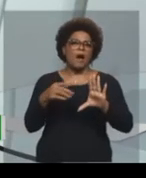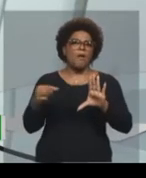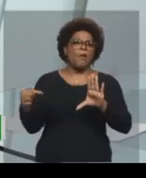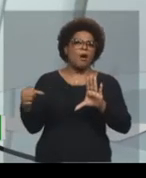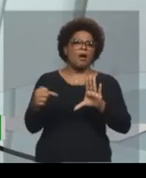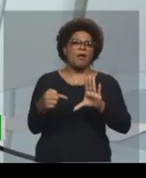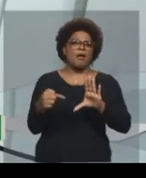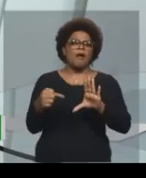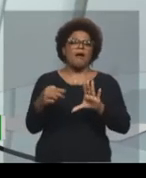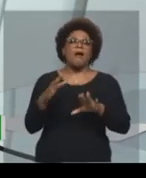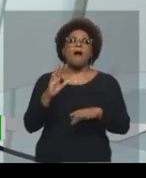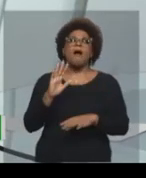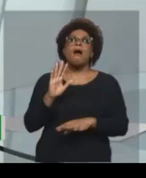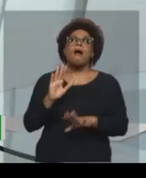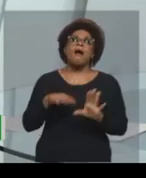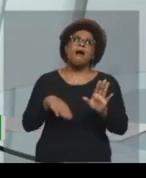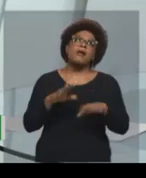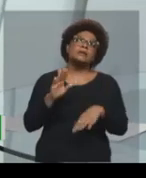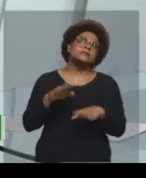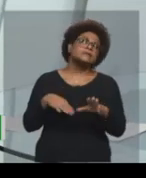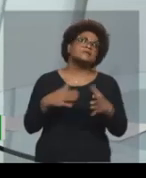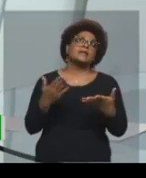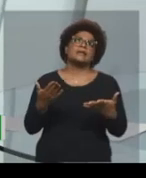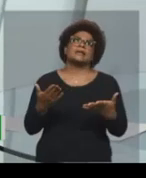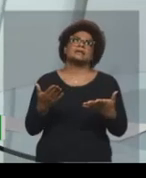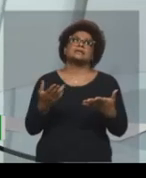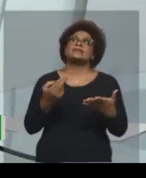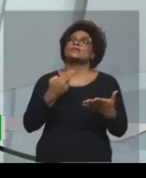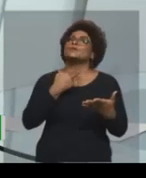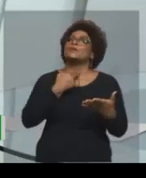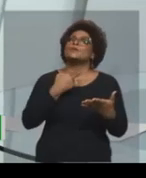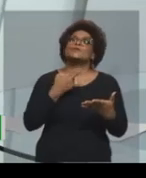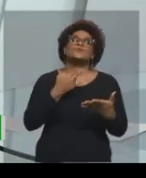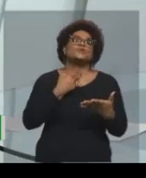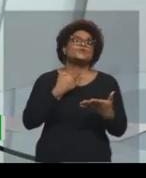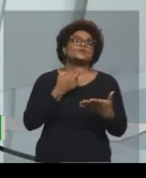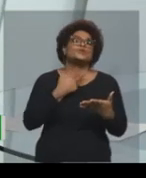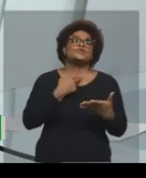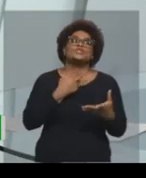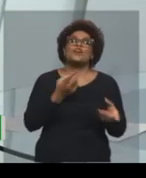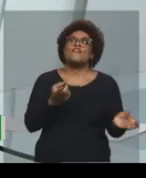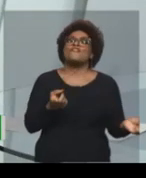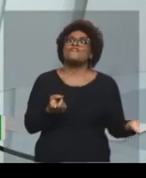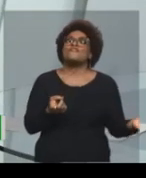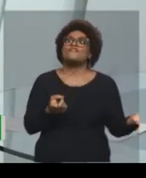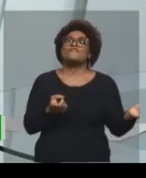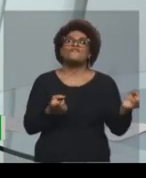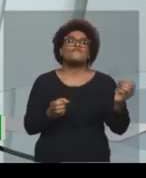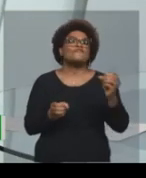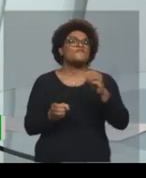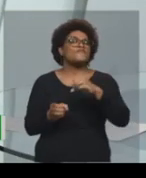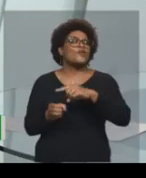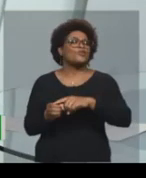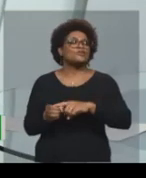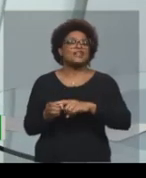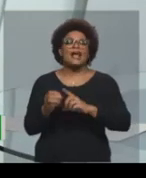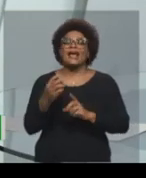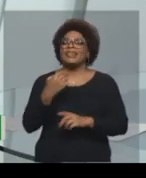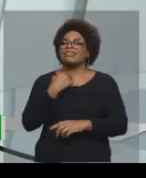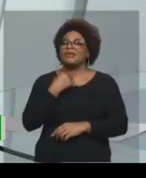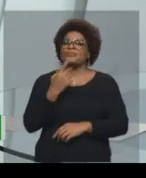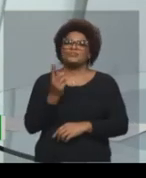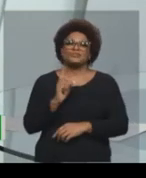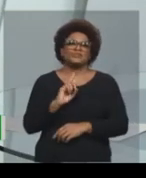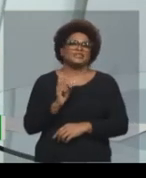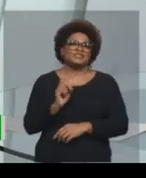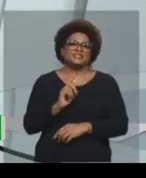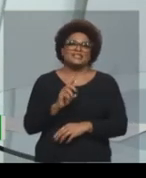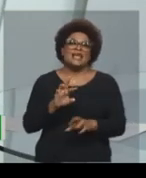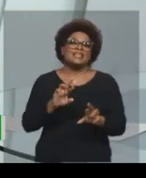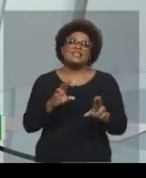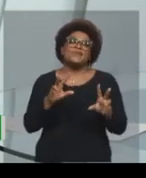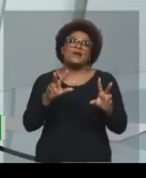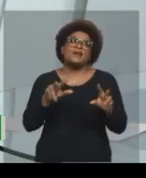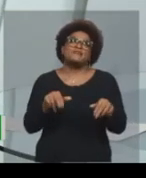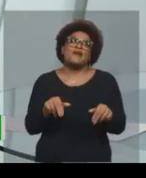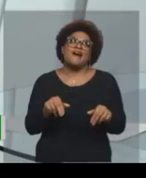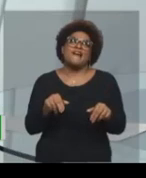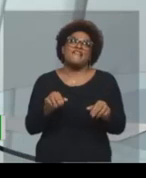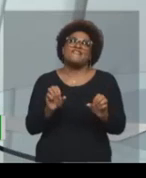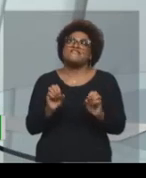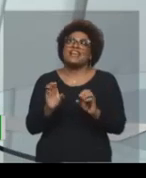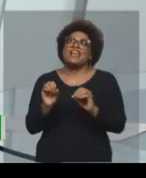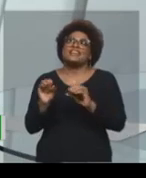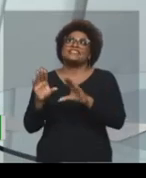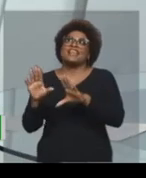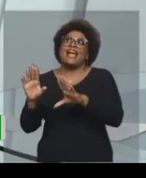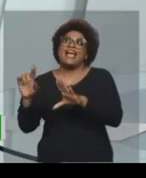vezes, sem essa situação de poder voltar. Não é igual uma pessoa que está fazendo uma viagem, que resolveu sair a trabalho e